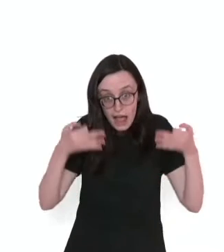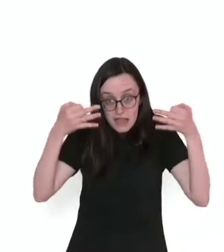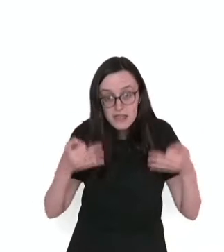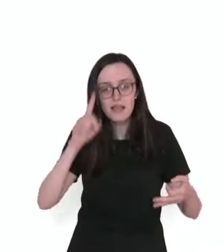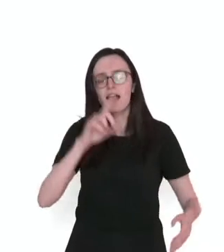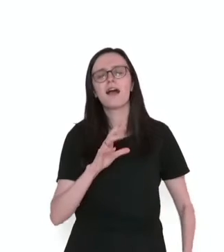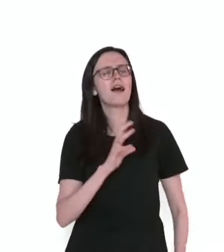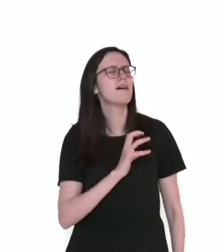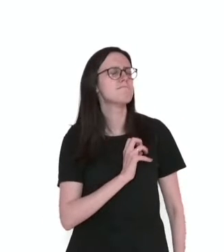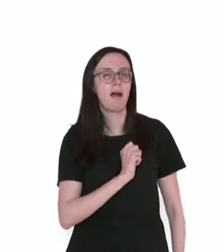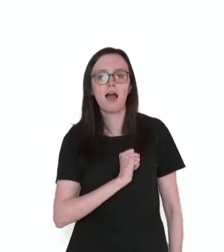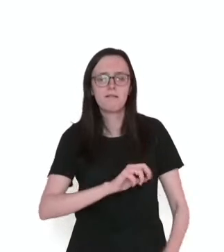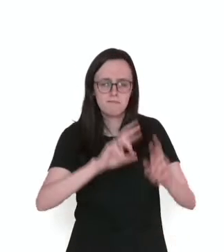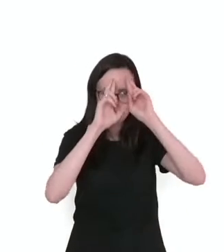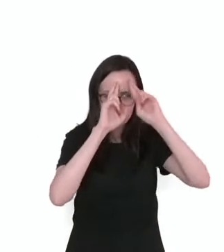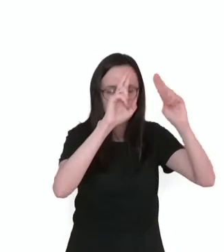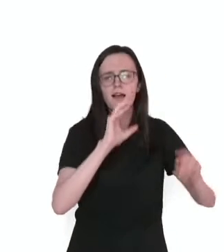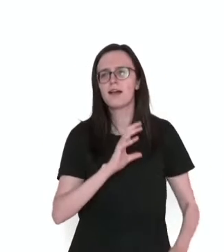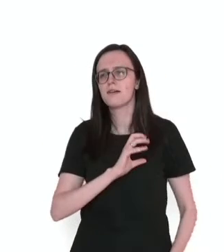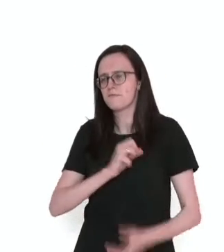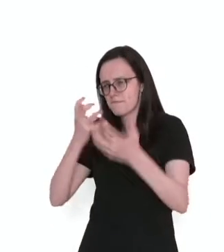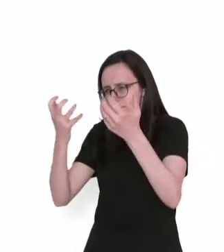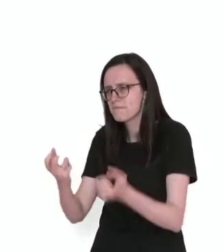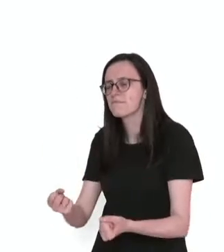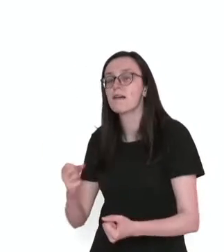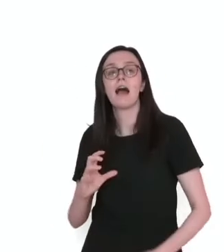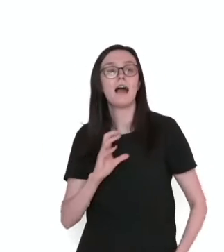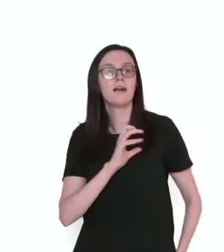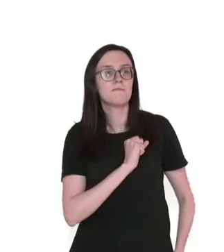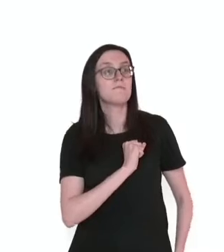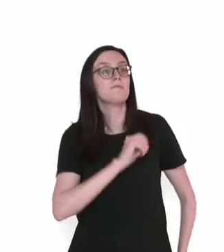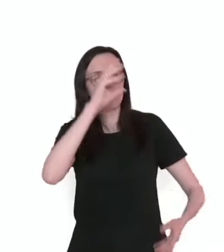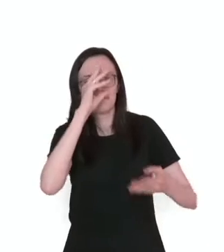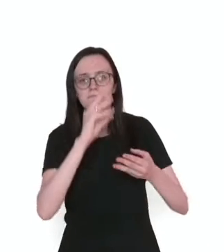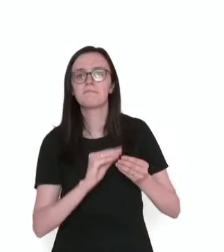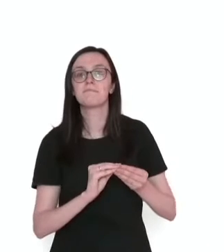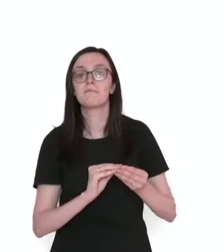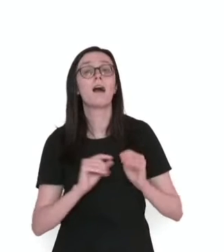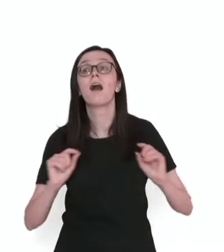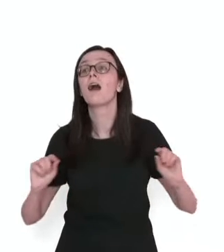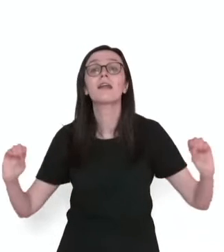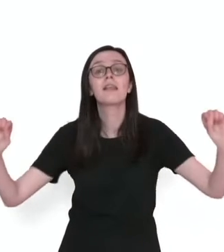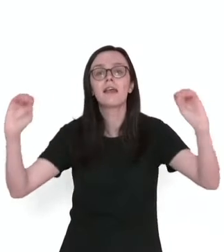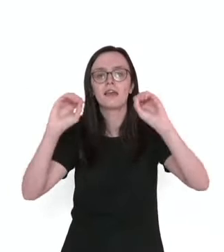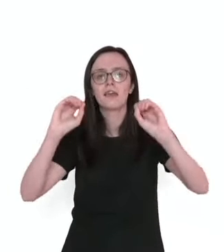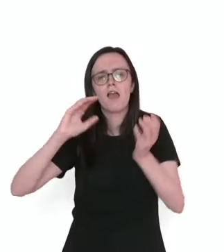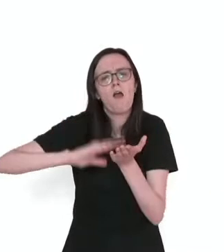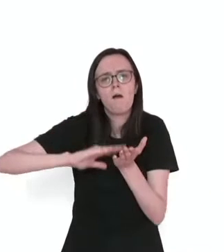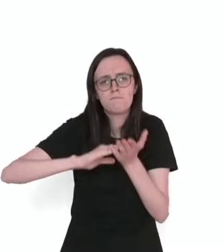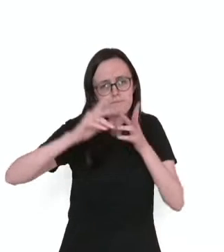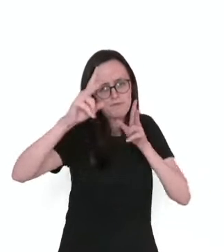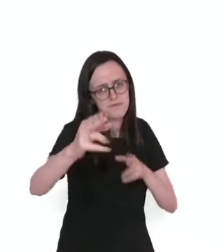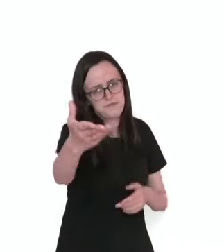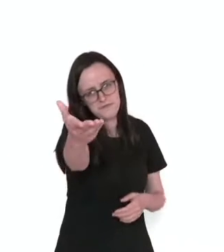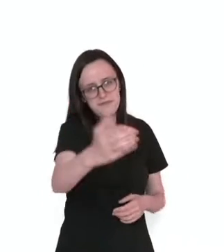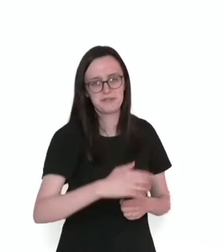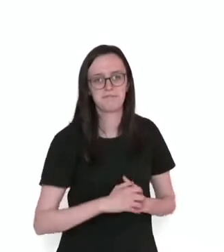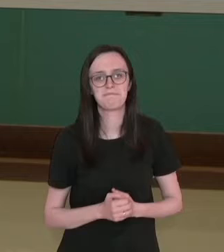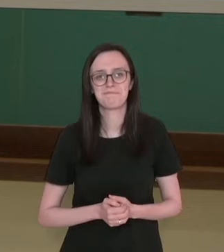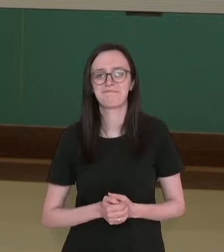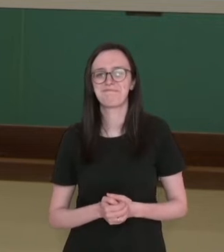amar. Amar para respeitar, amar para tolerar, amar para compreender que ninguém tem o dever de ser igual a você.